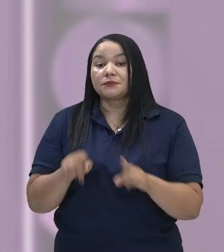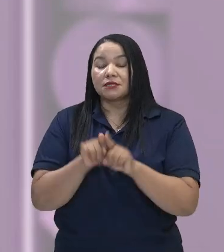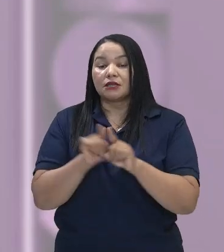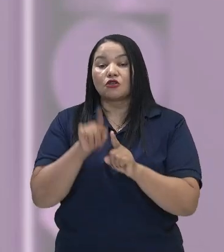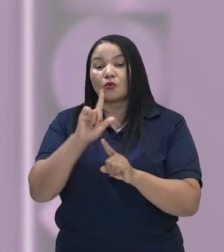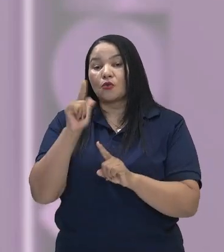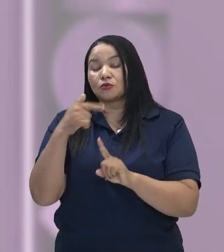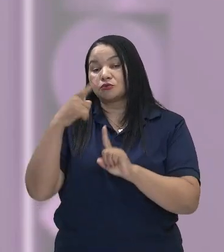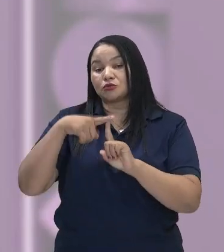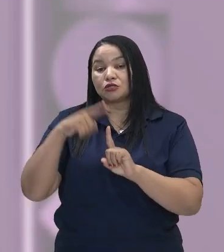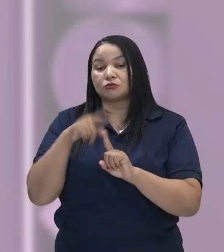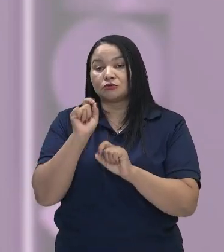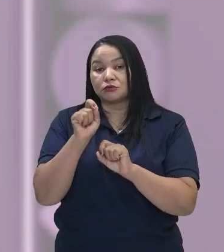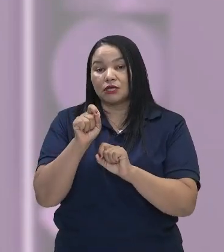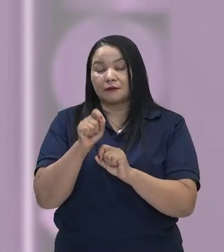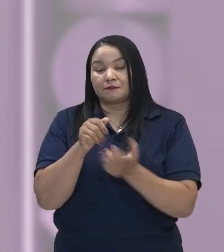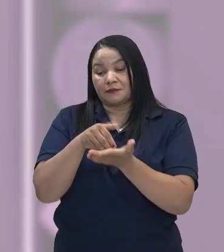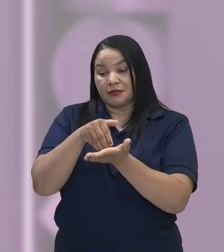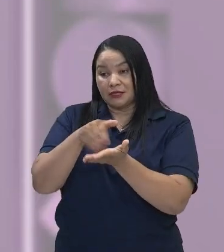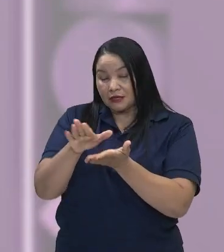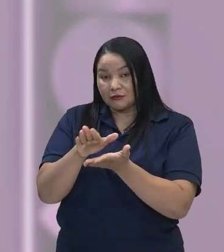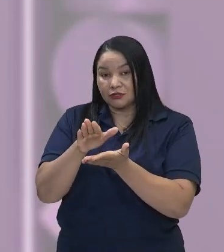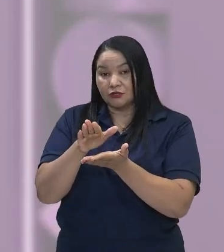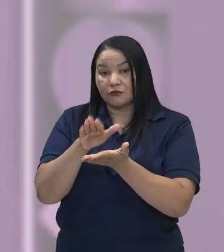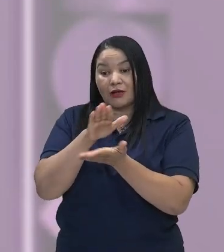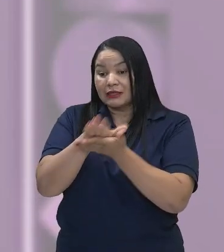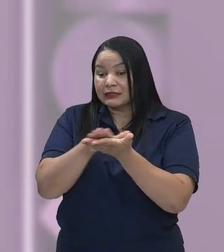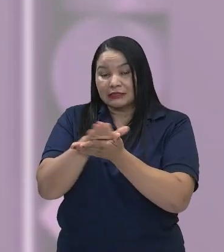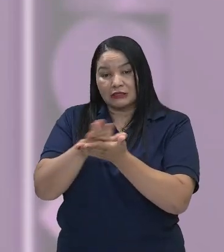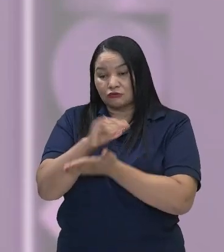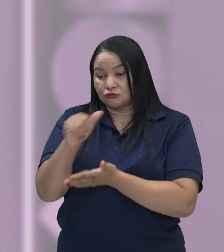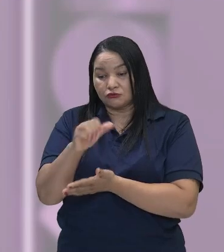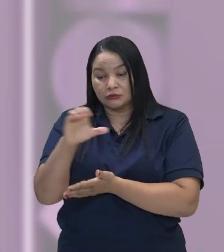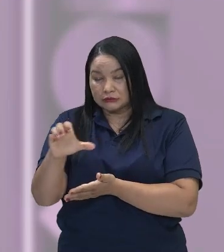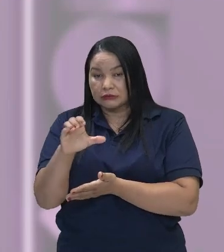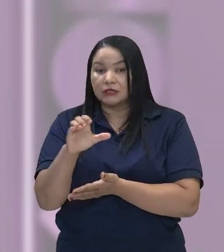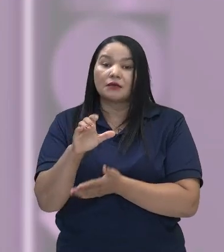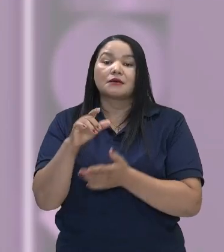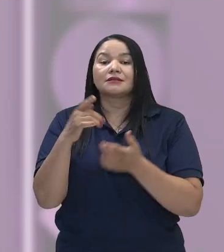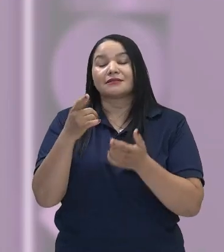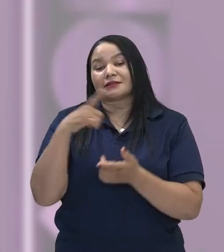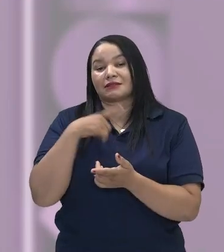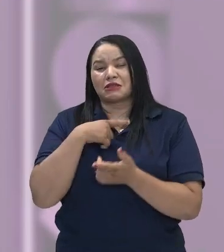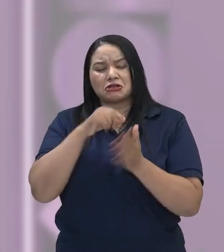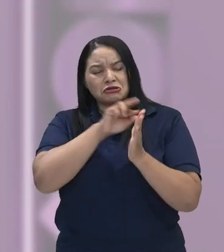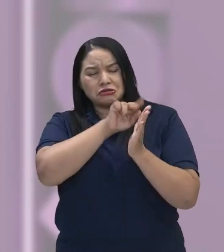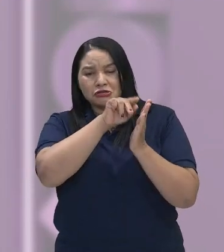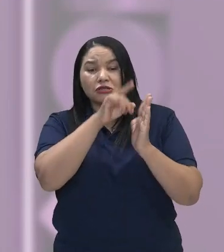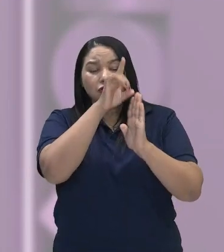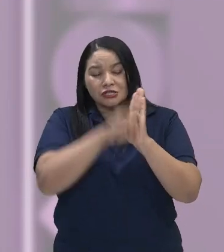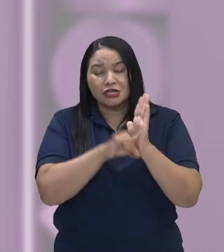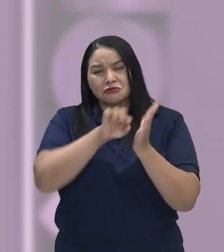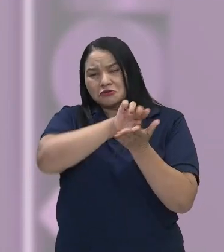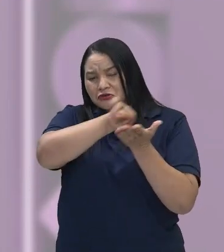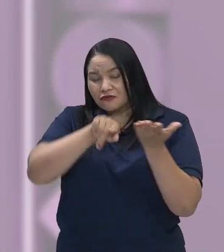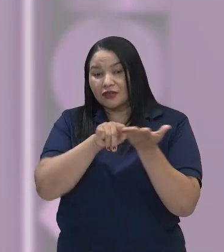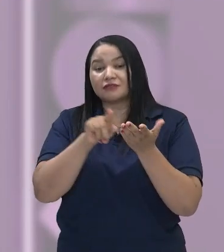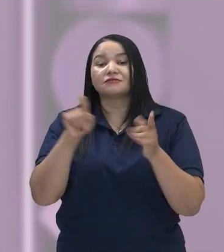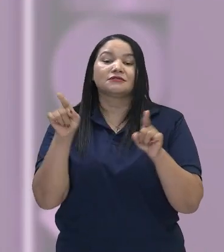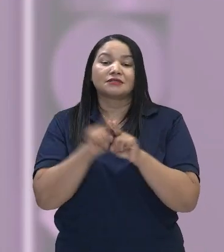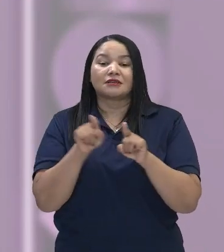na demissão sem justa causa, que vocês têm inúmeros direitos, inclusive o que nós chamamos